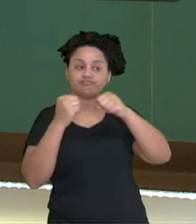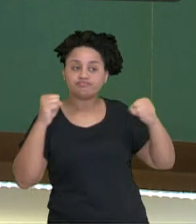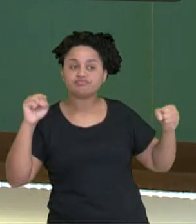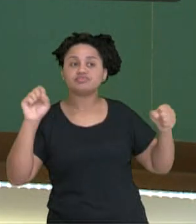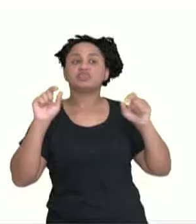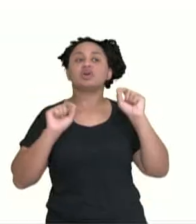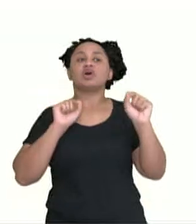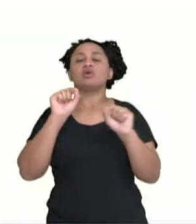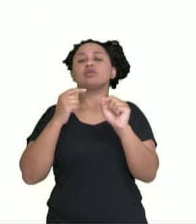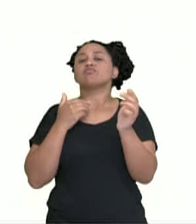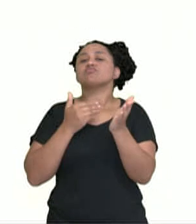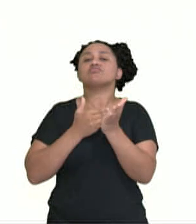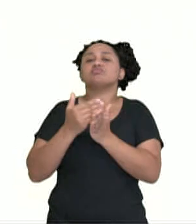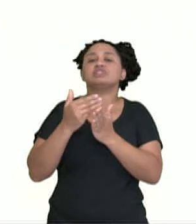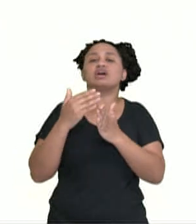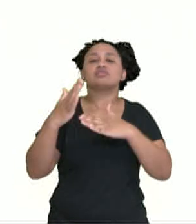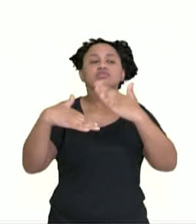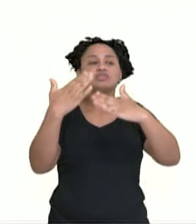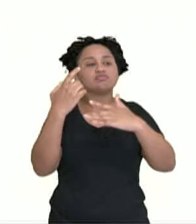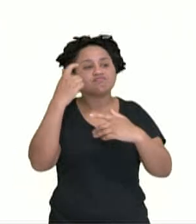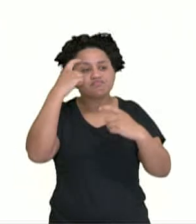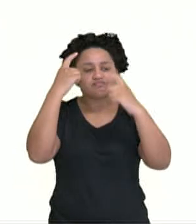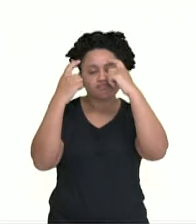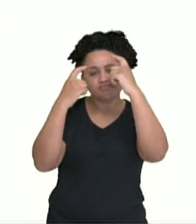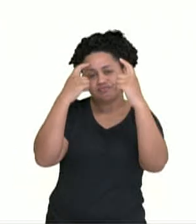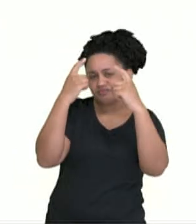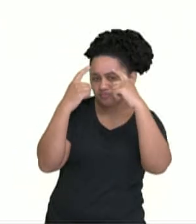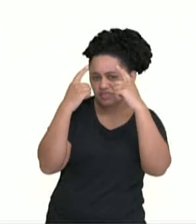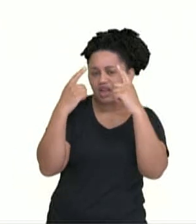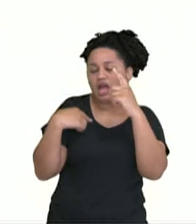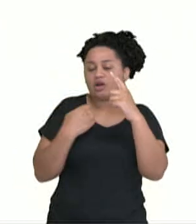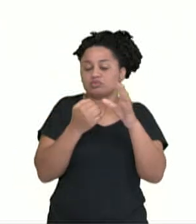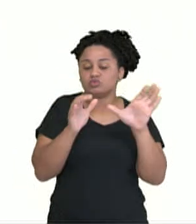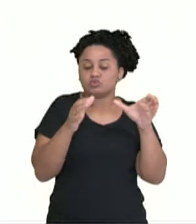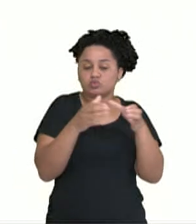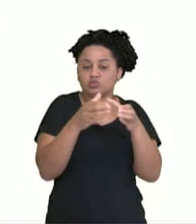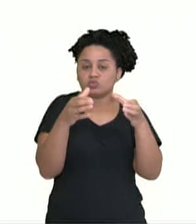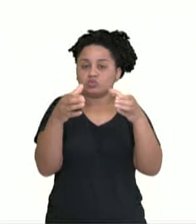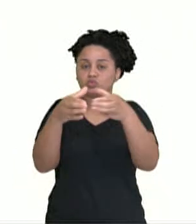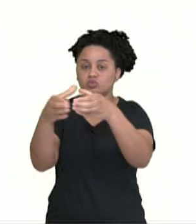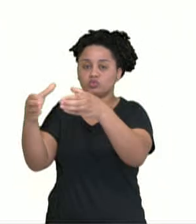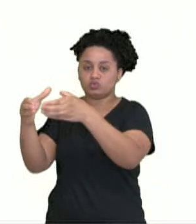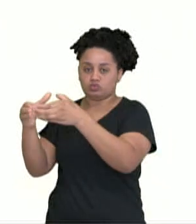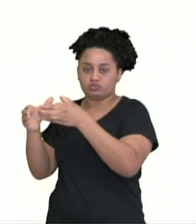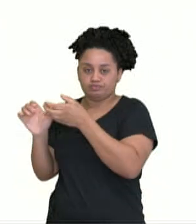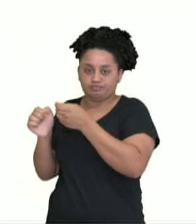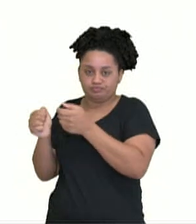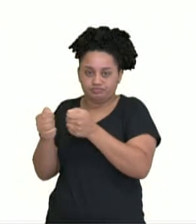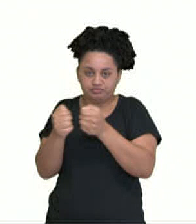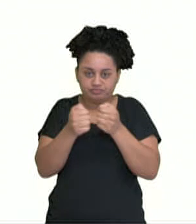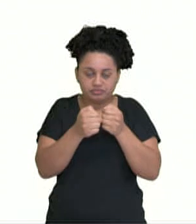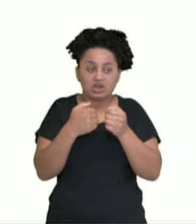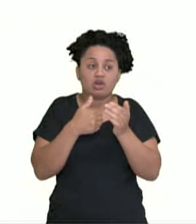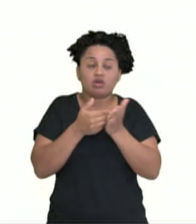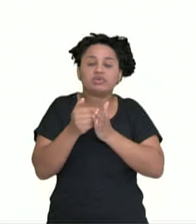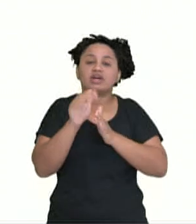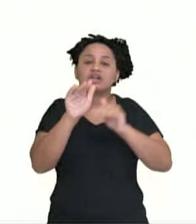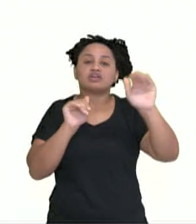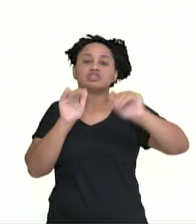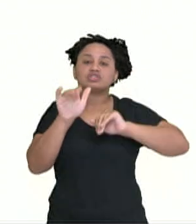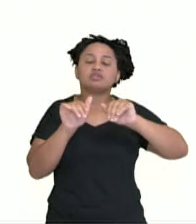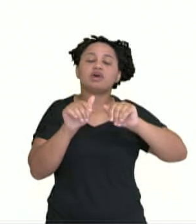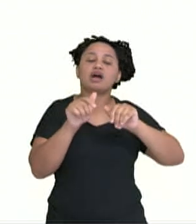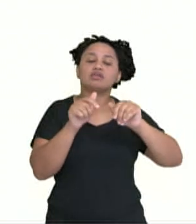né, a desenvolver a criar equipes. Essas equipes começaram a